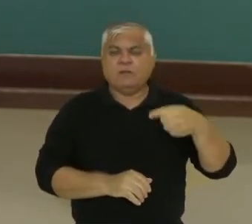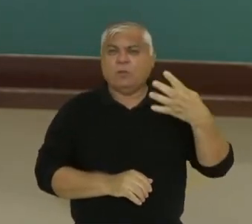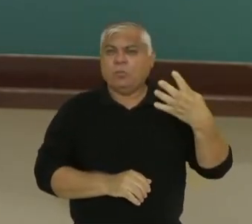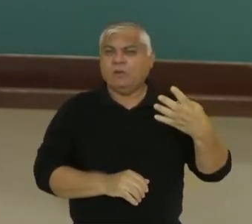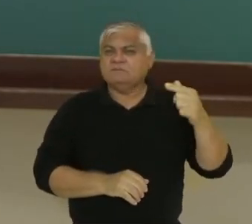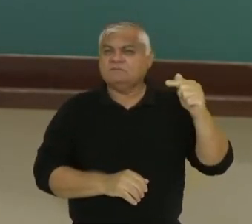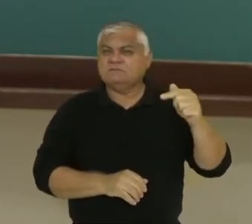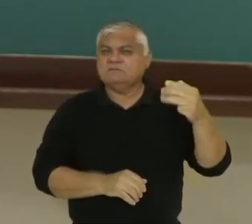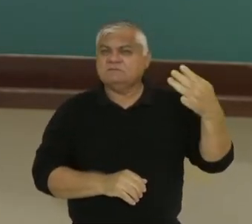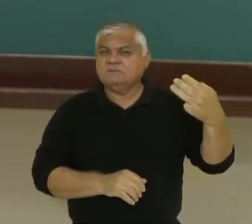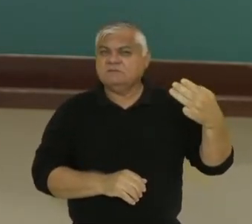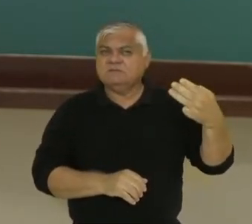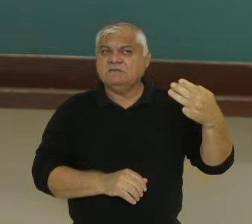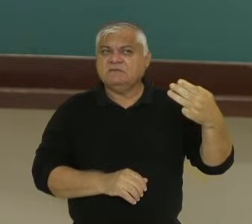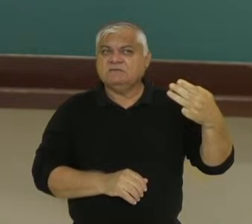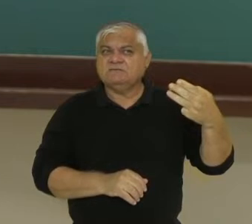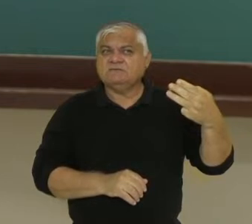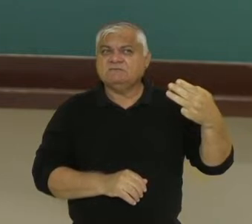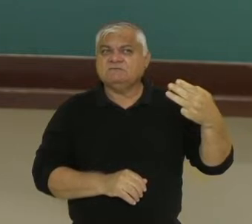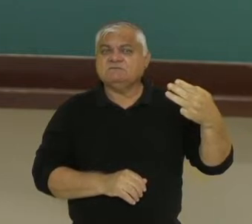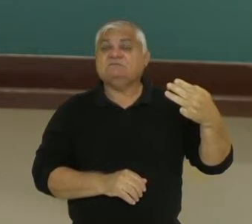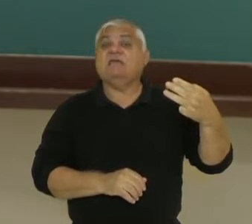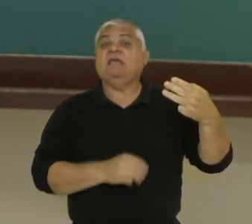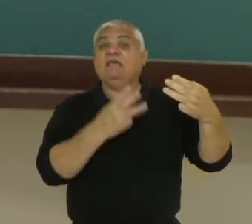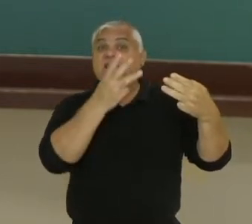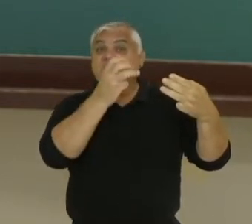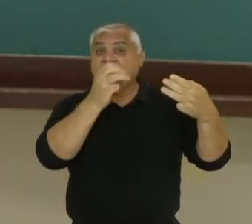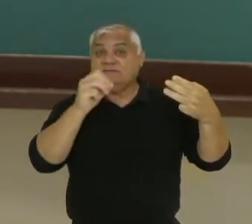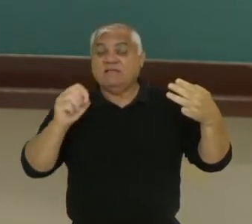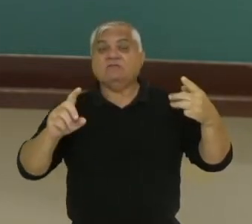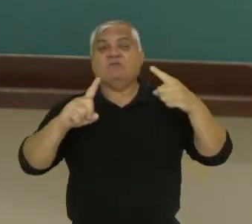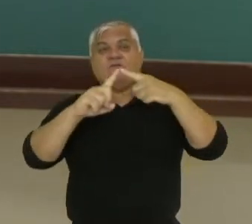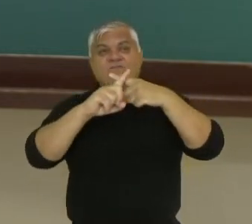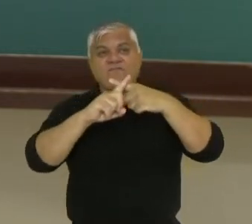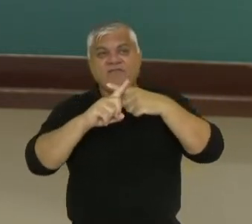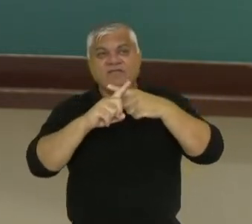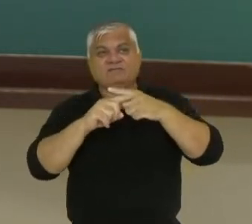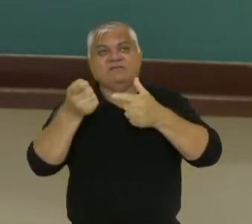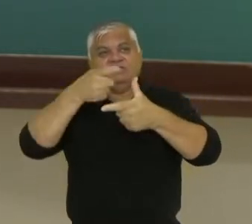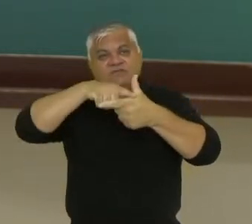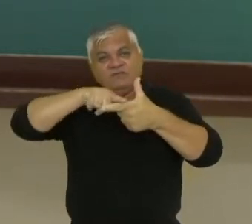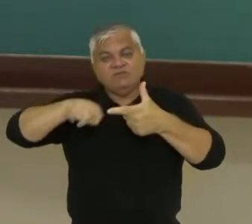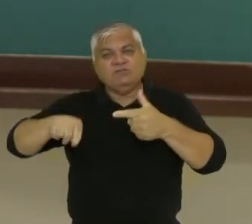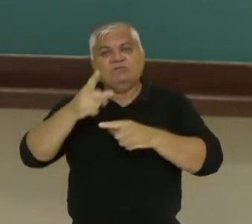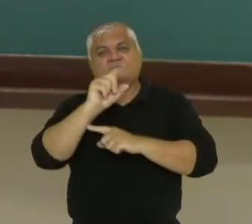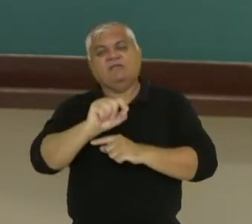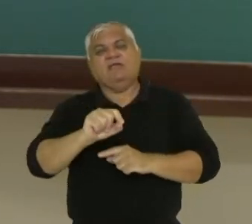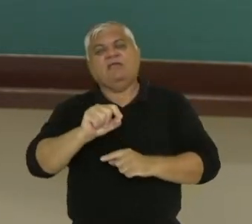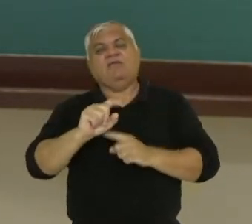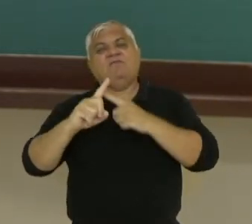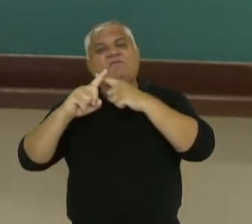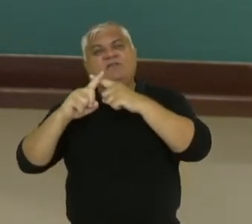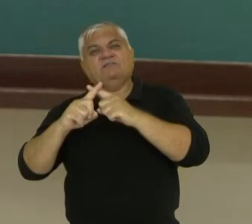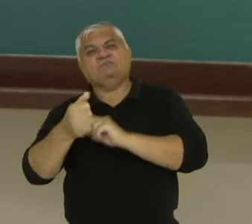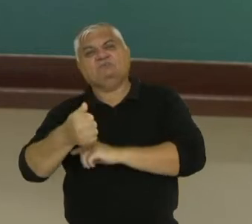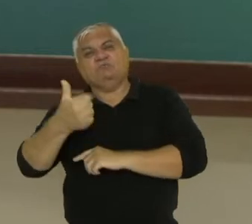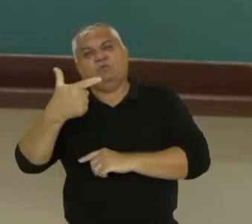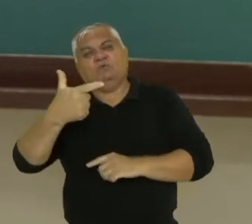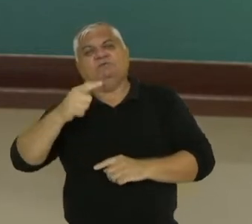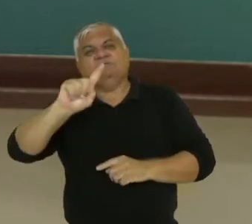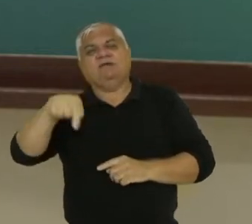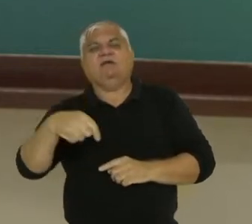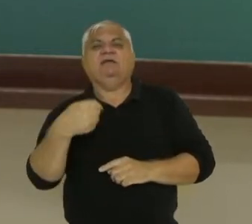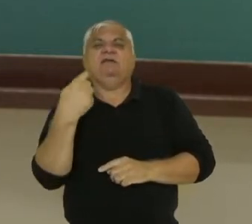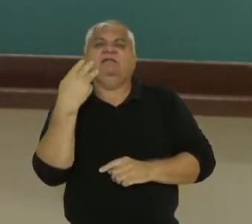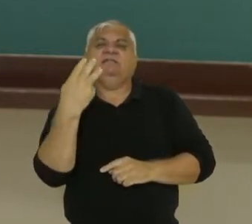11,173 e 300 vai ser 300 vezes esse valor dividido por 100, multiplicando 2, ou